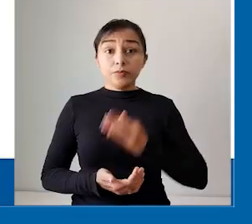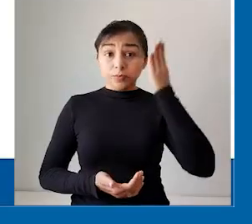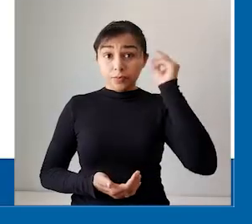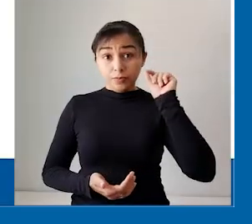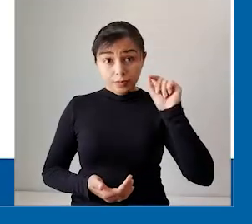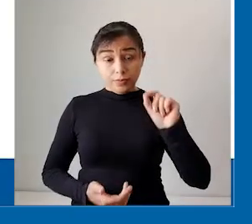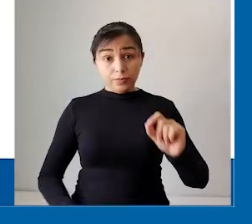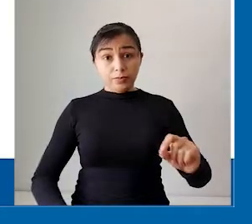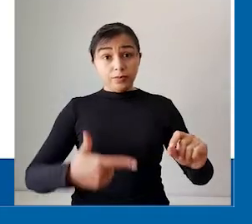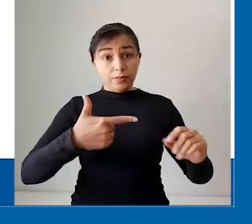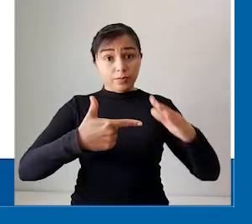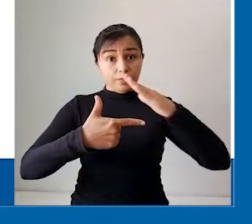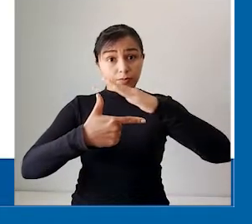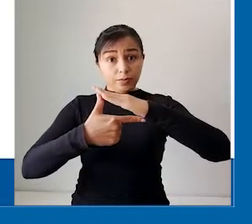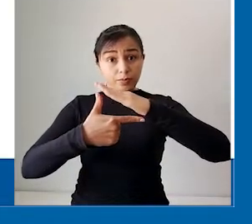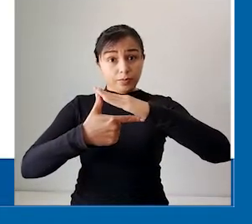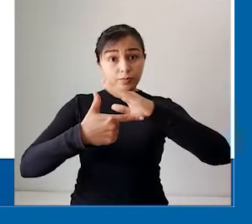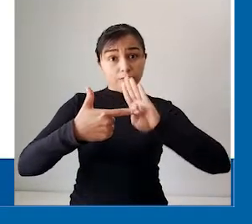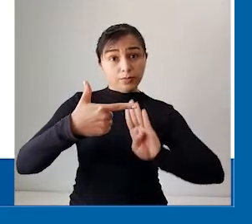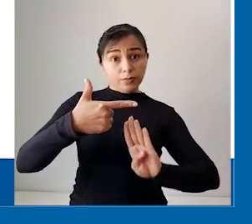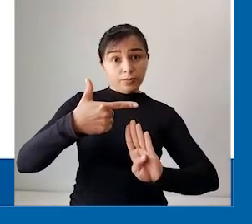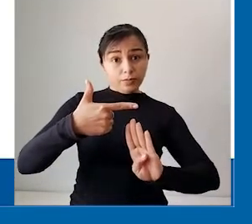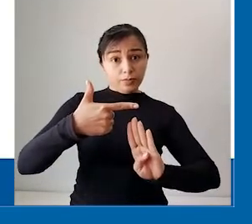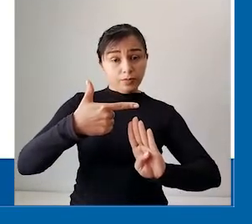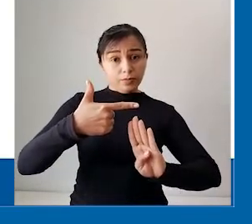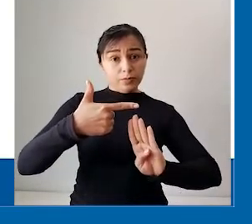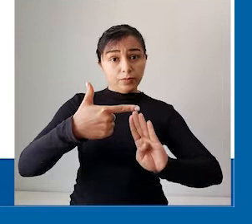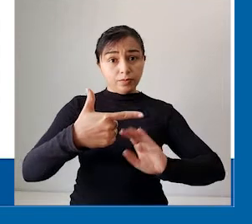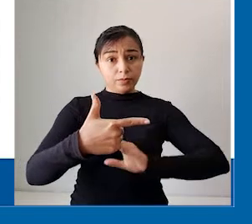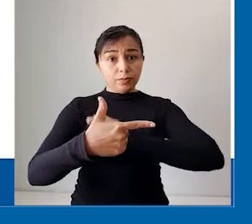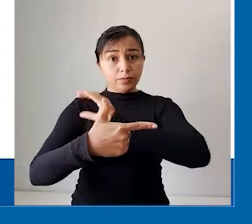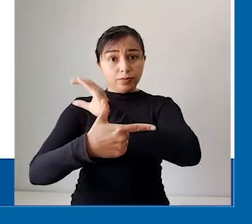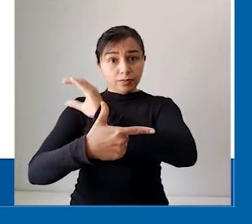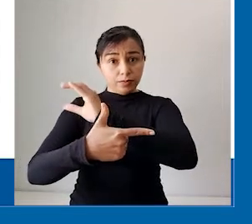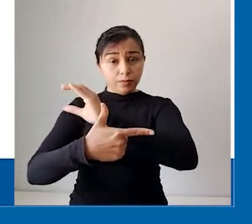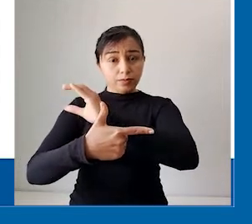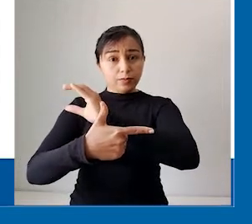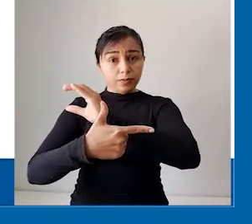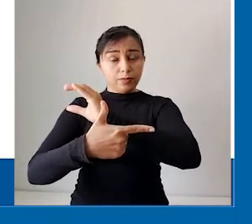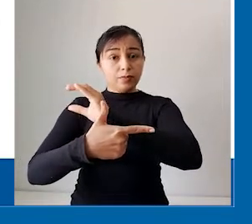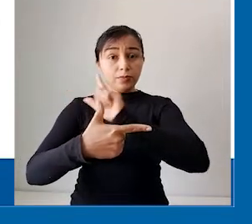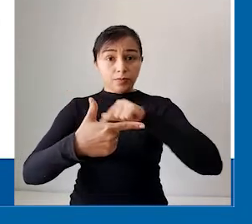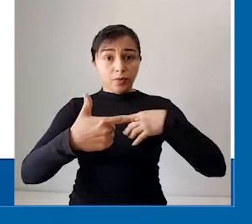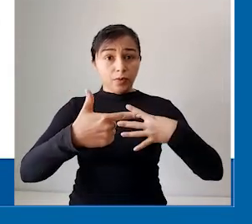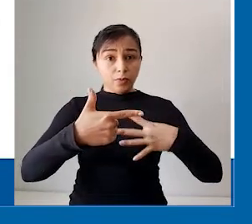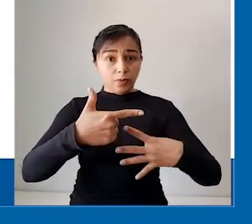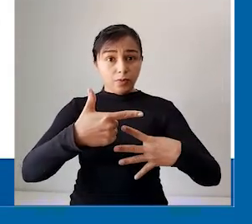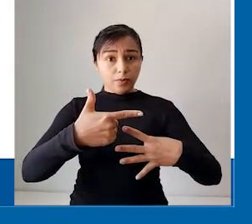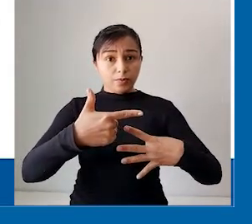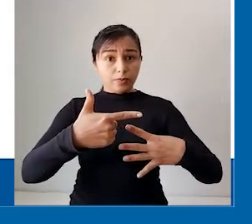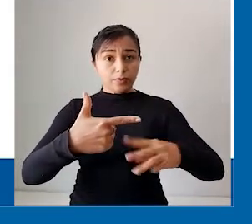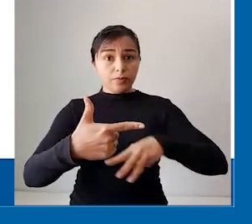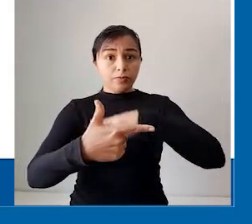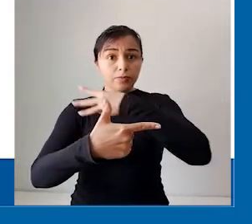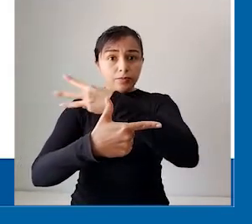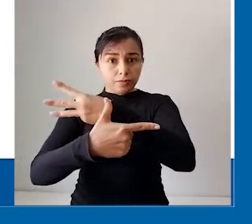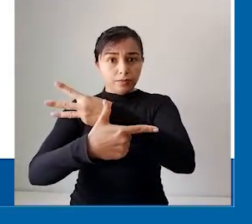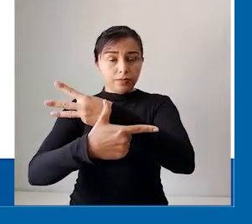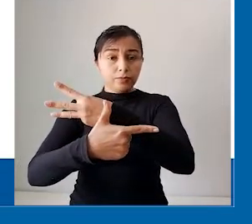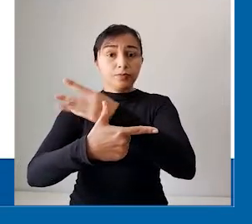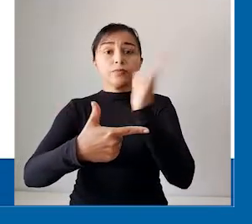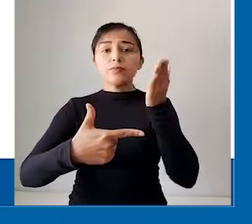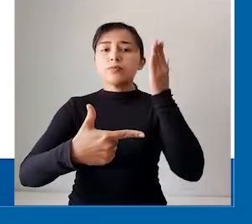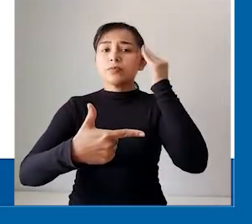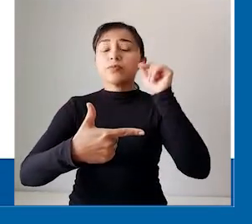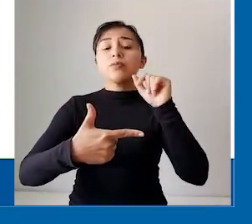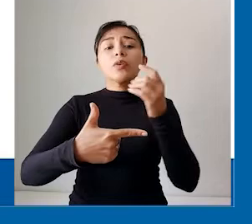Sabe-se que os catetos B e C valem respectivamente 4 e 3. Determine